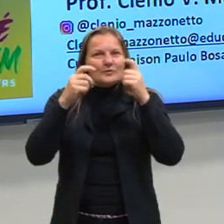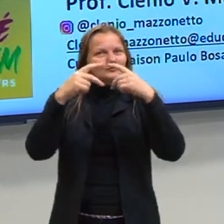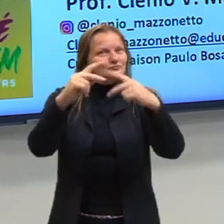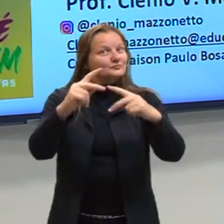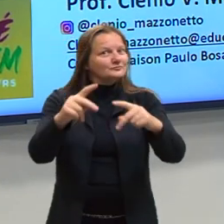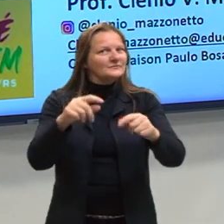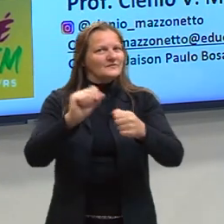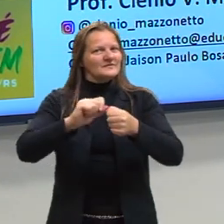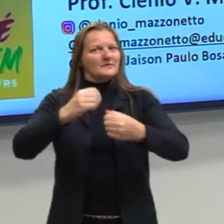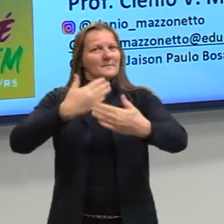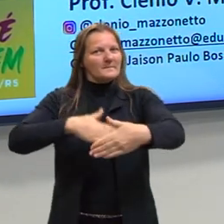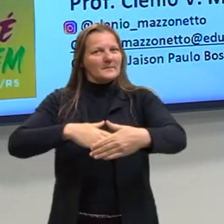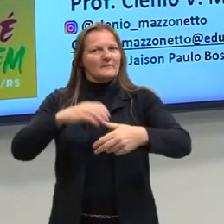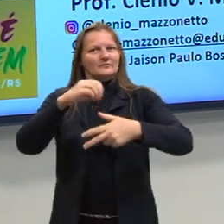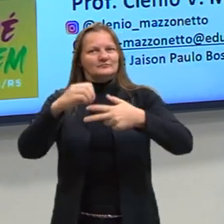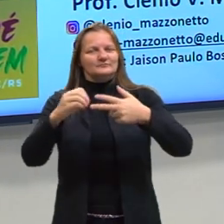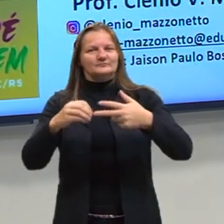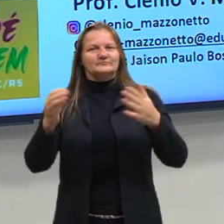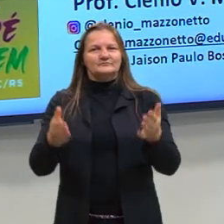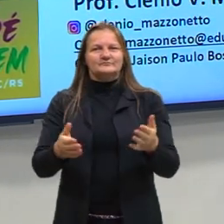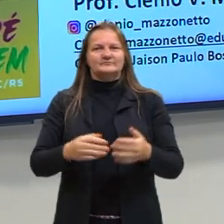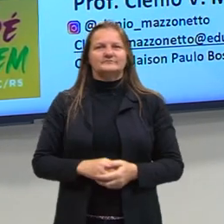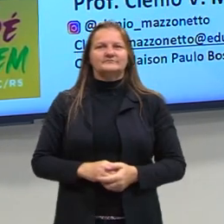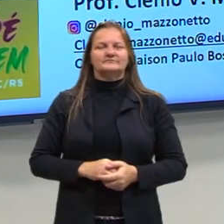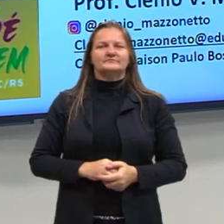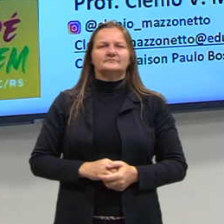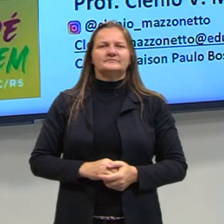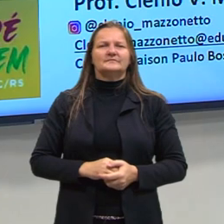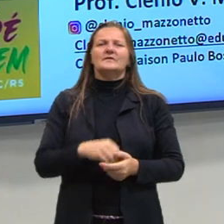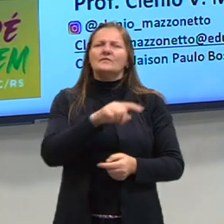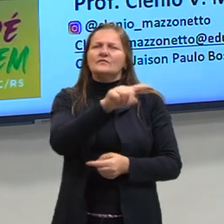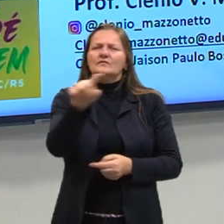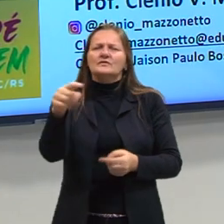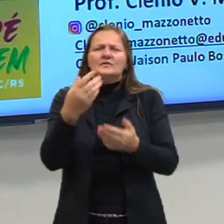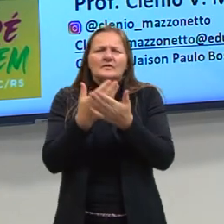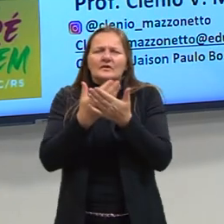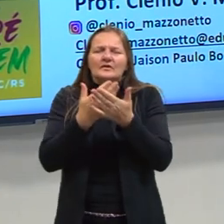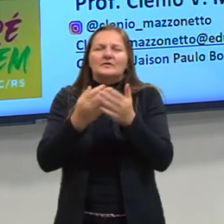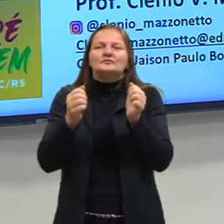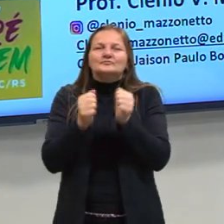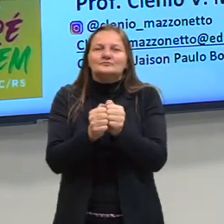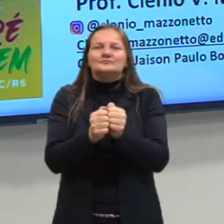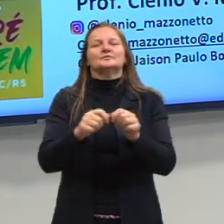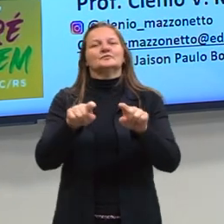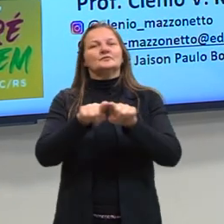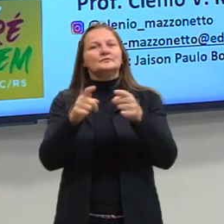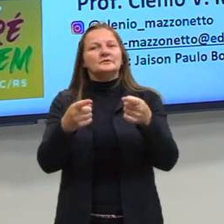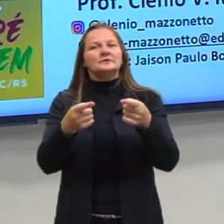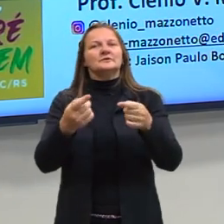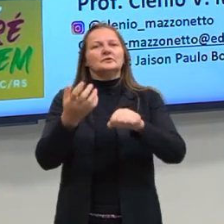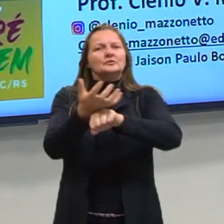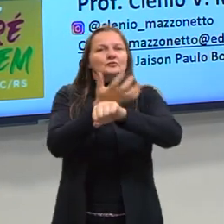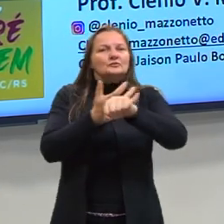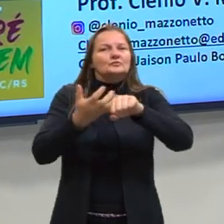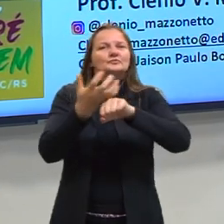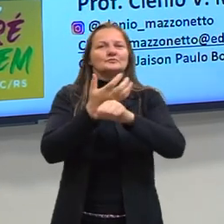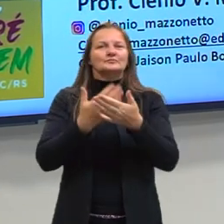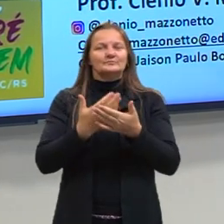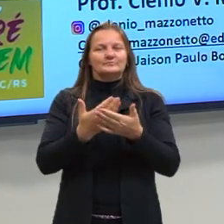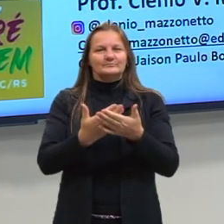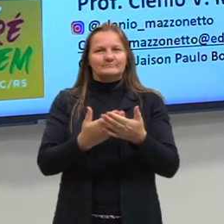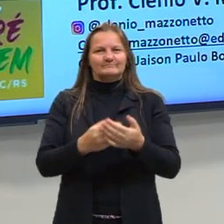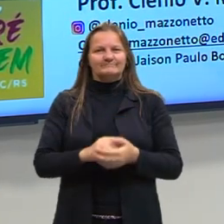que vai fazer o Enem neste ano a gente sabe essa você queria acompanha Nossa aulas e também acompanha das aulas de todos